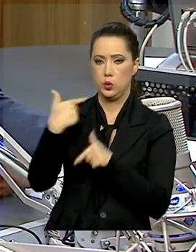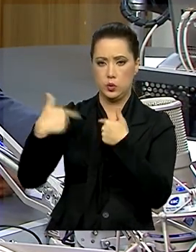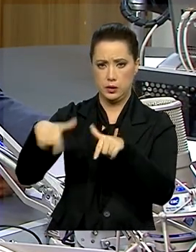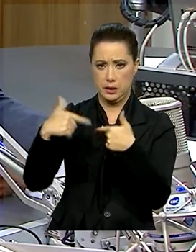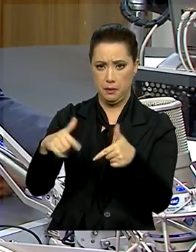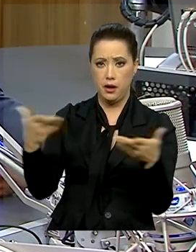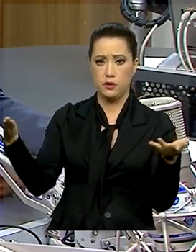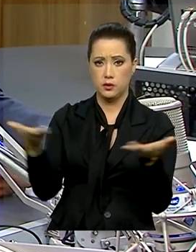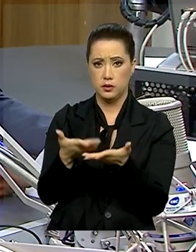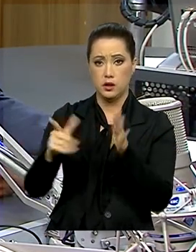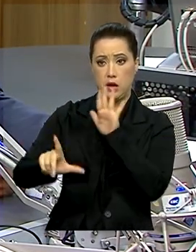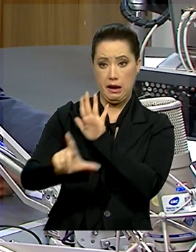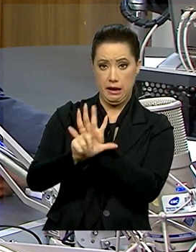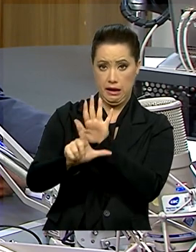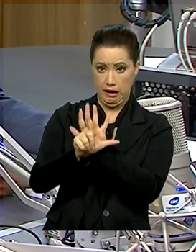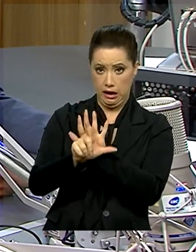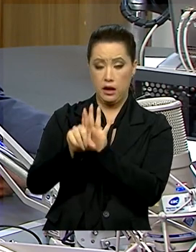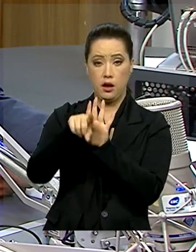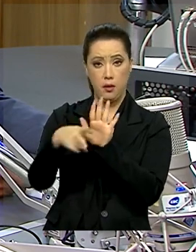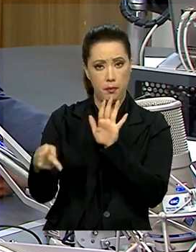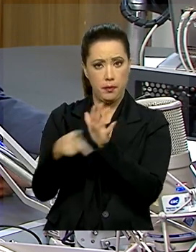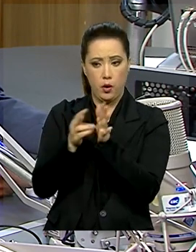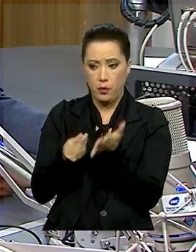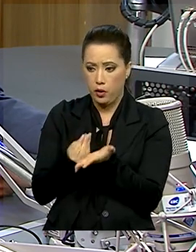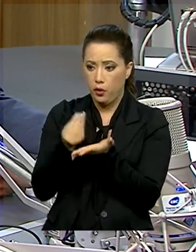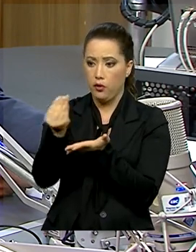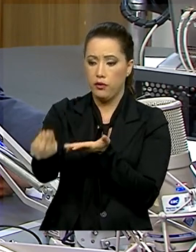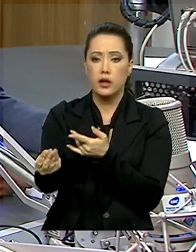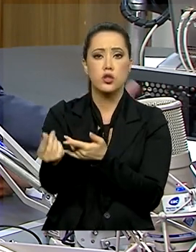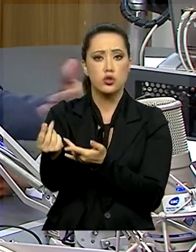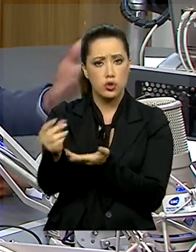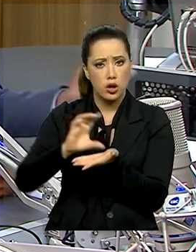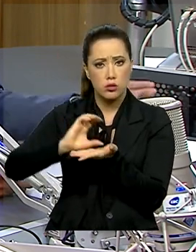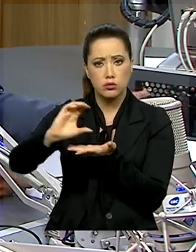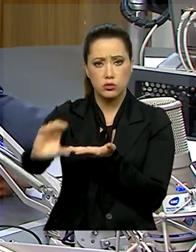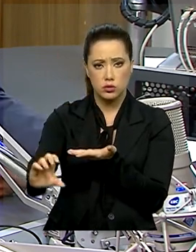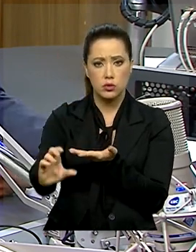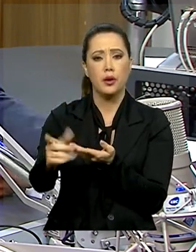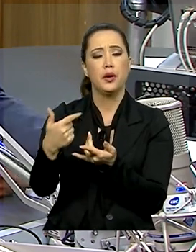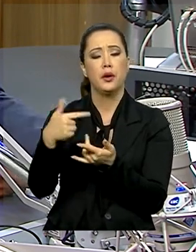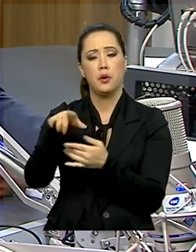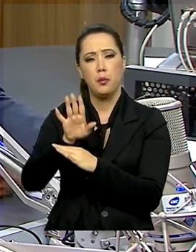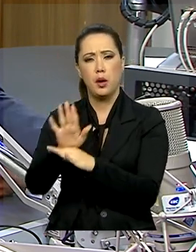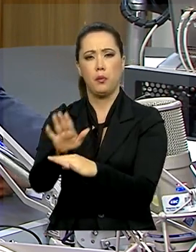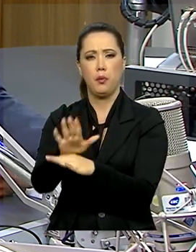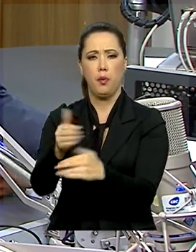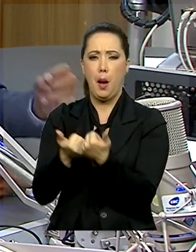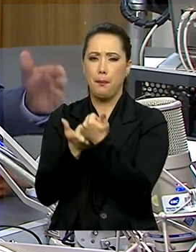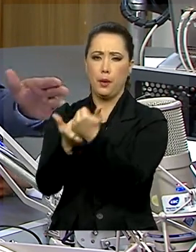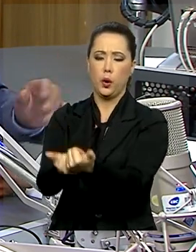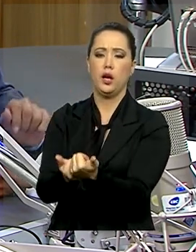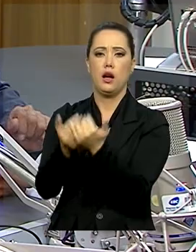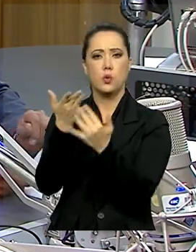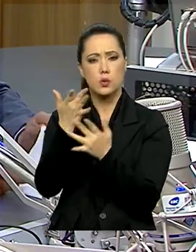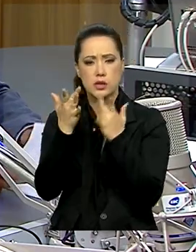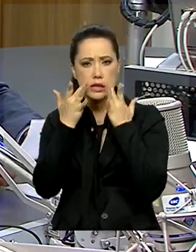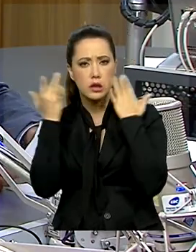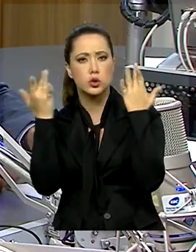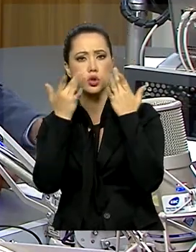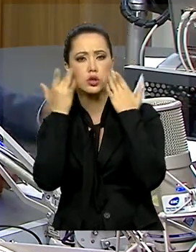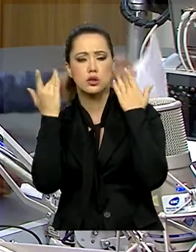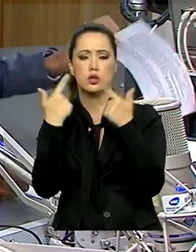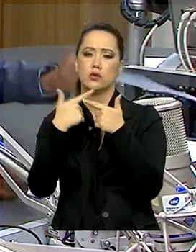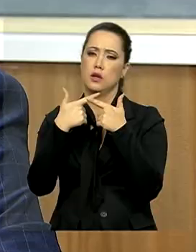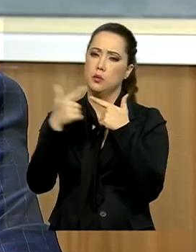a pandemia é a lei Audi Bank que garante um auxílio para os artistas que tiveram os impactos aí em suas atividades como é que tá o pagamento a esses